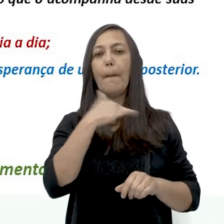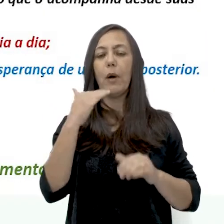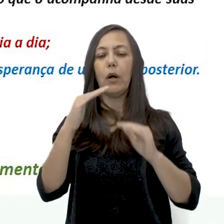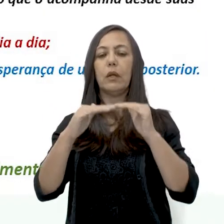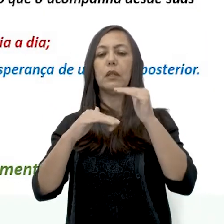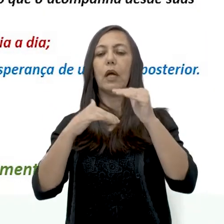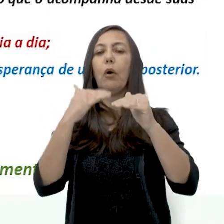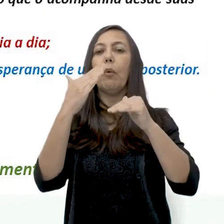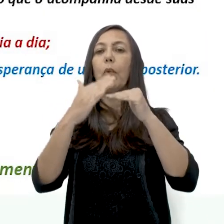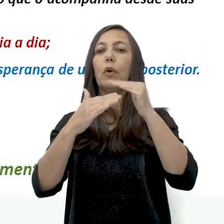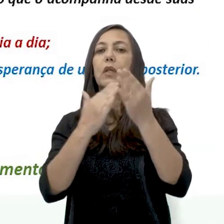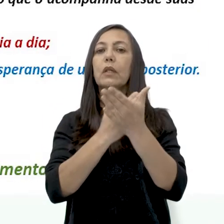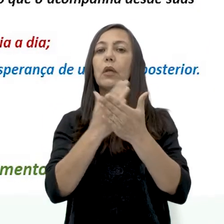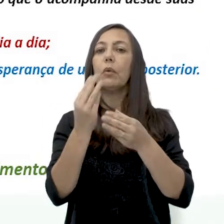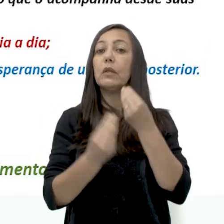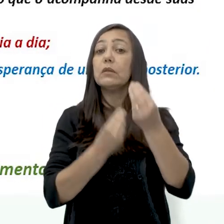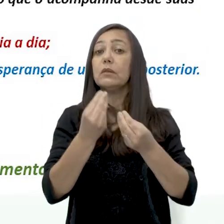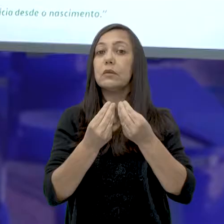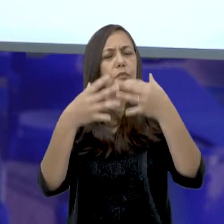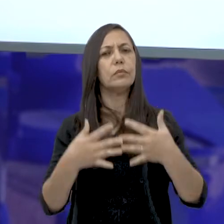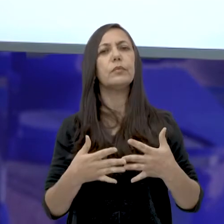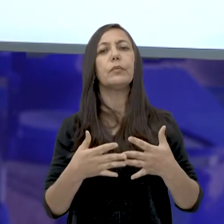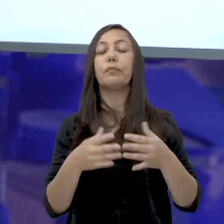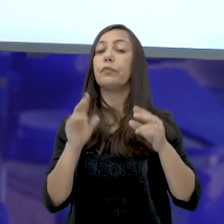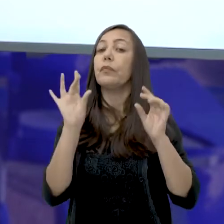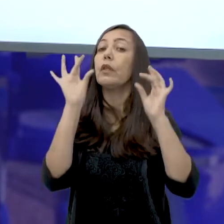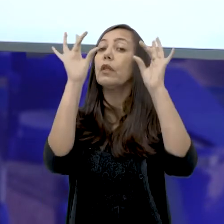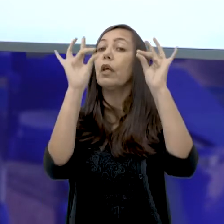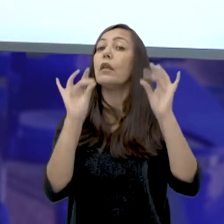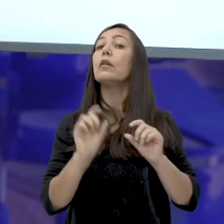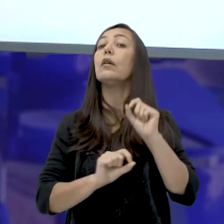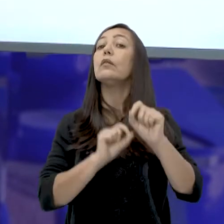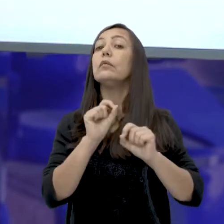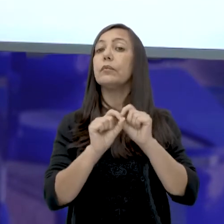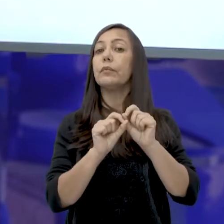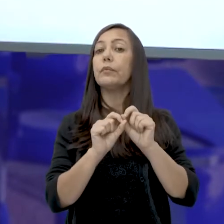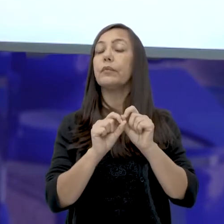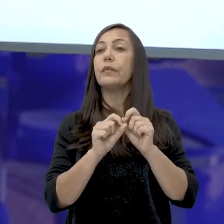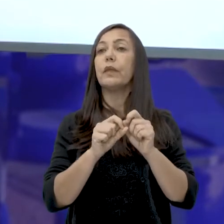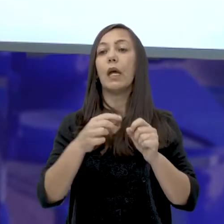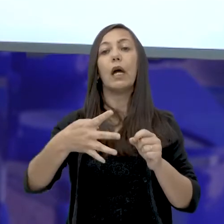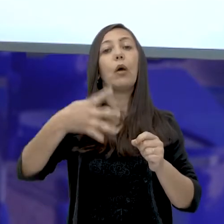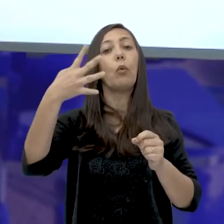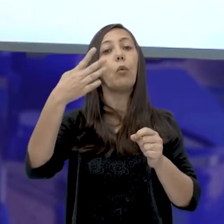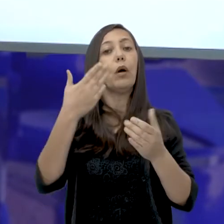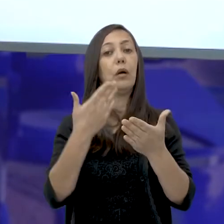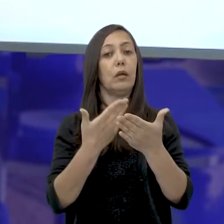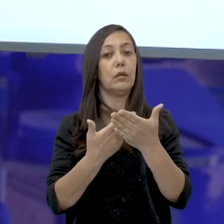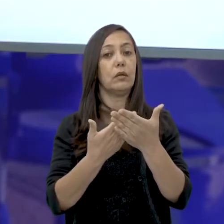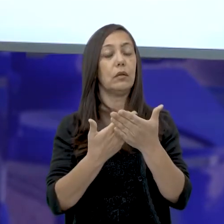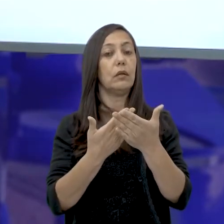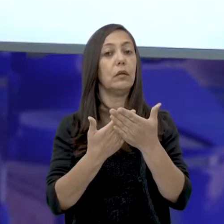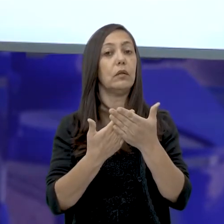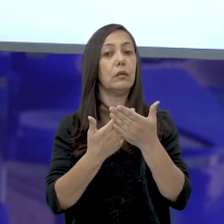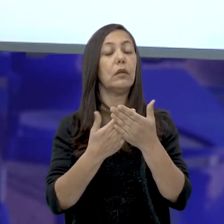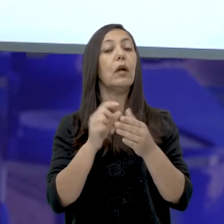que se inicia desde o nascimento, certo? Então, vamos lá. O tema da nossa aula seria